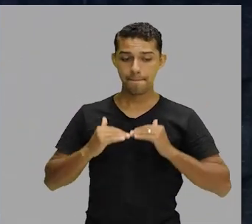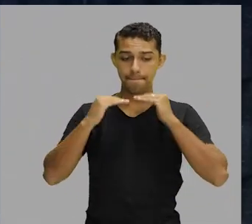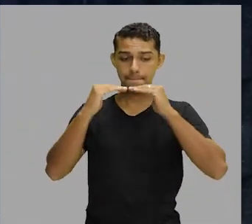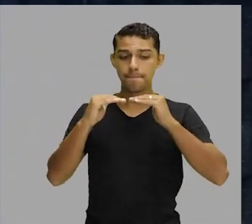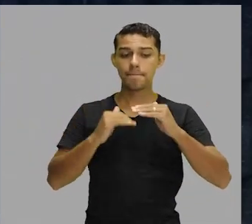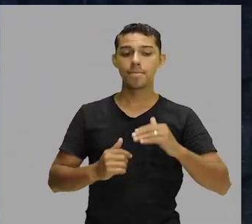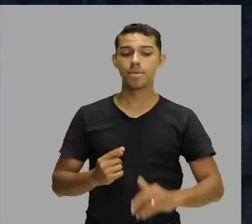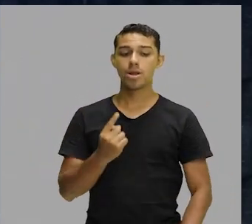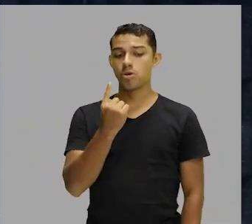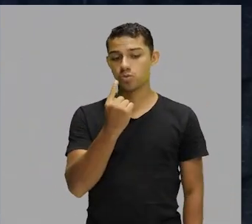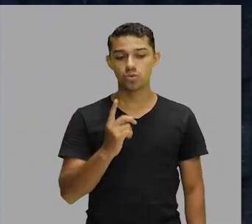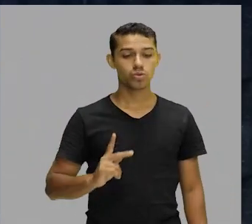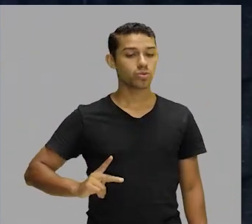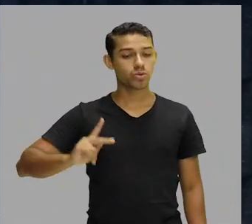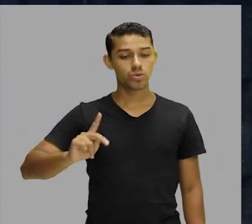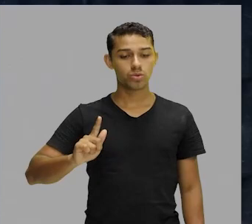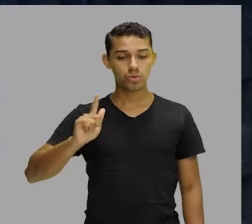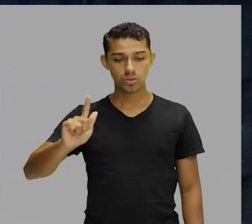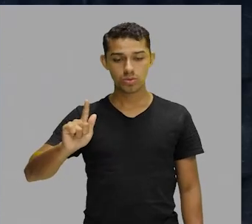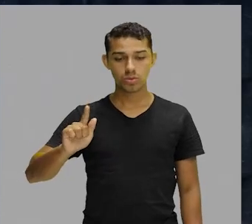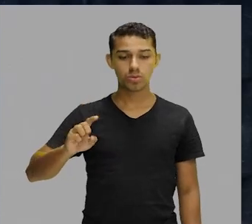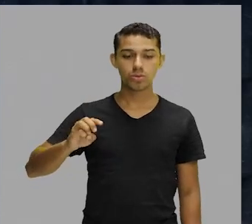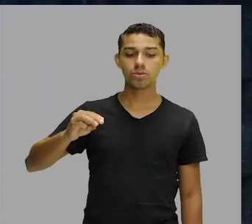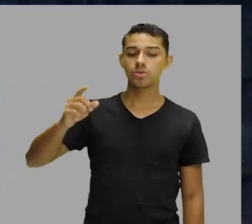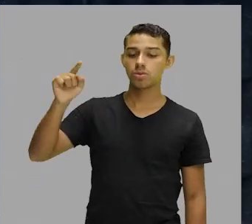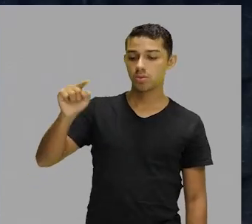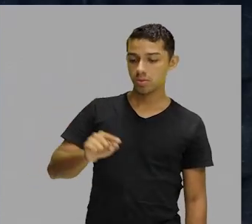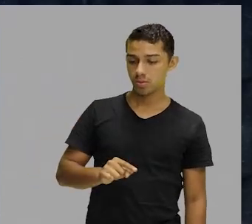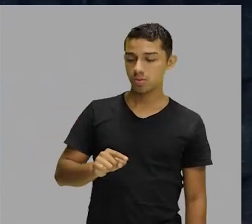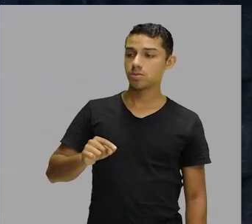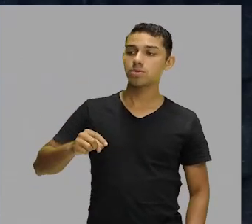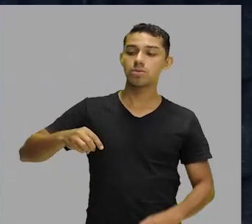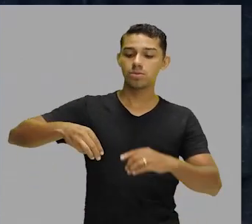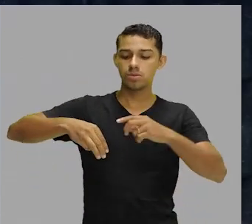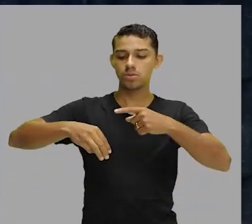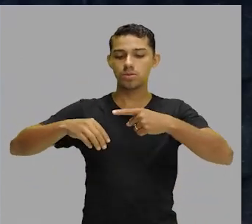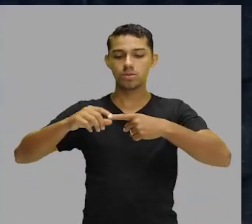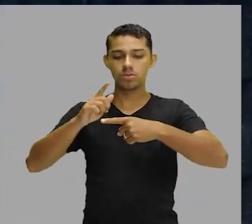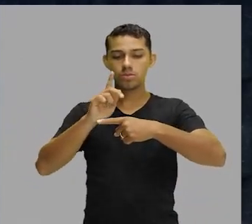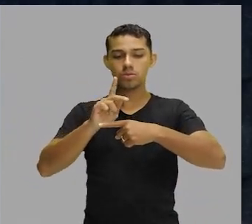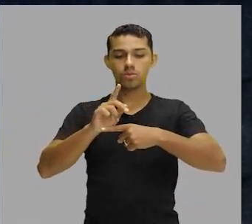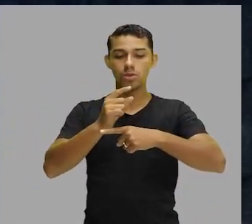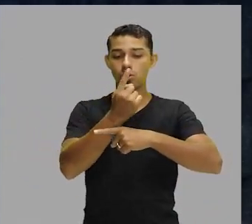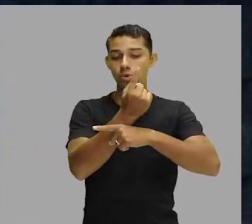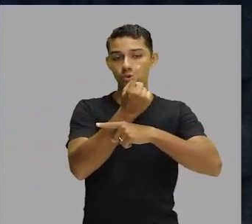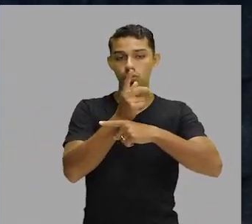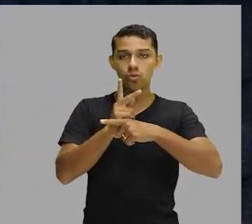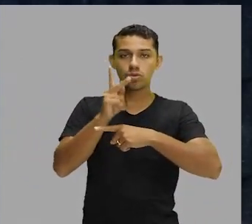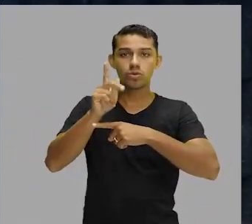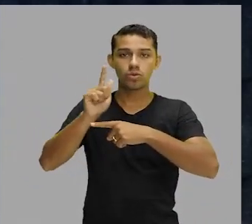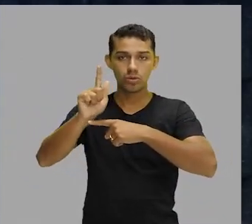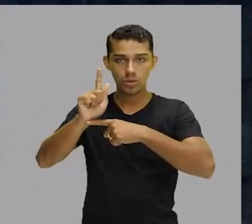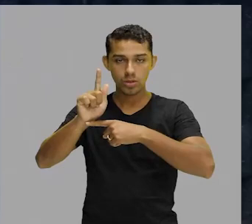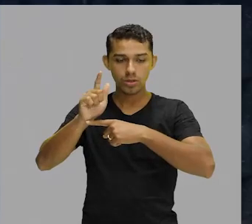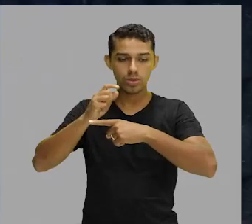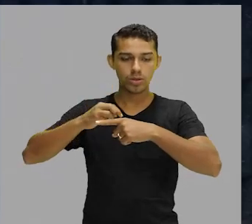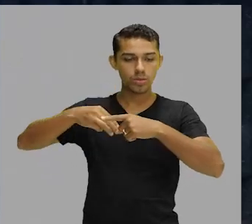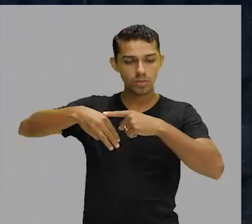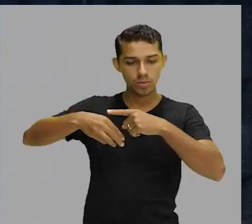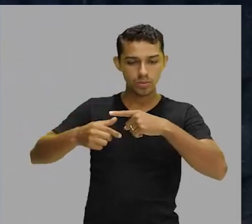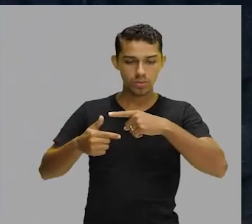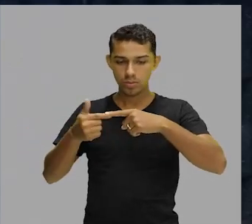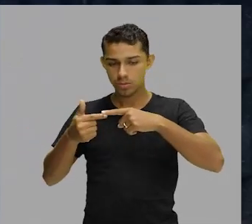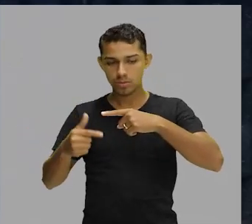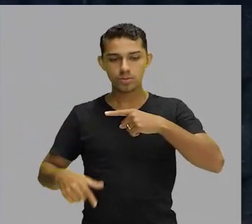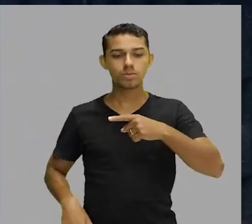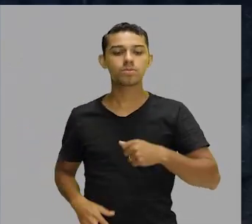aqui estar no trófico. Eu tenho aqui 1 quilo, né, digamos assim, de gafanhotos por